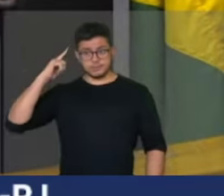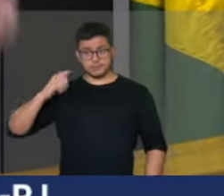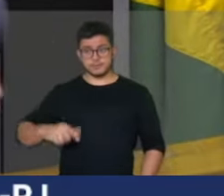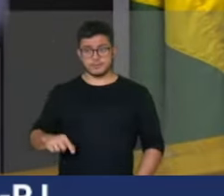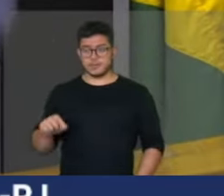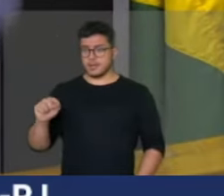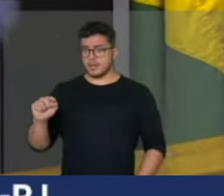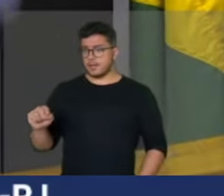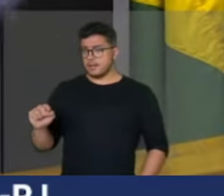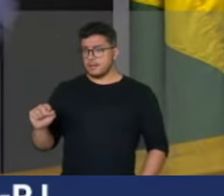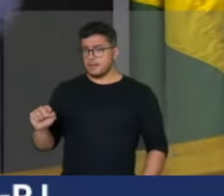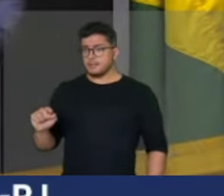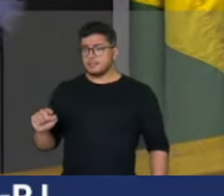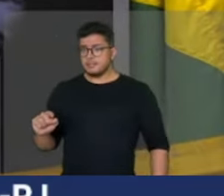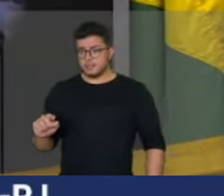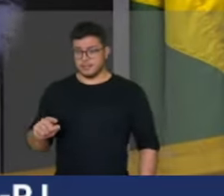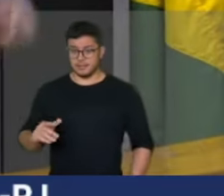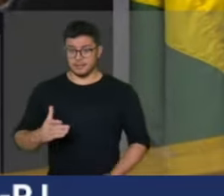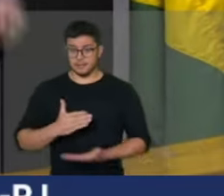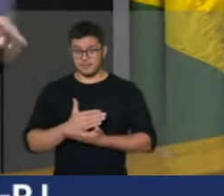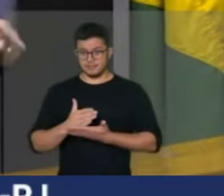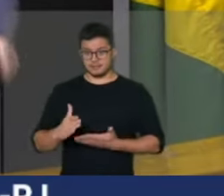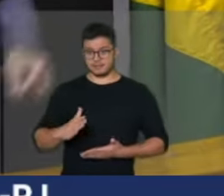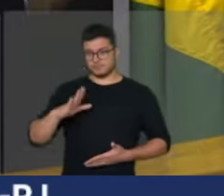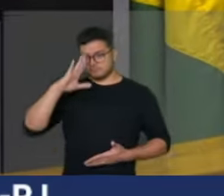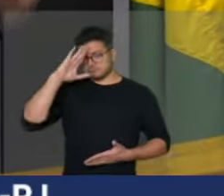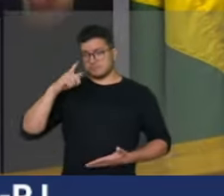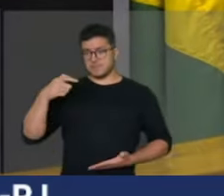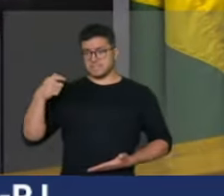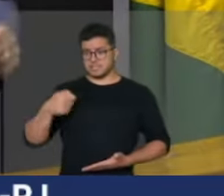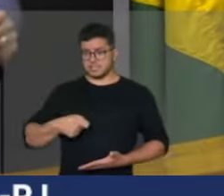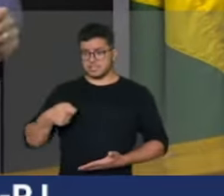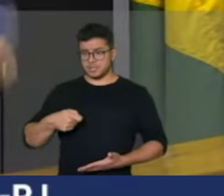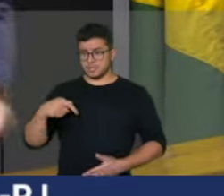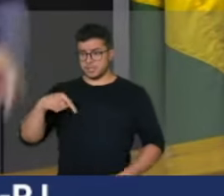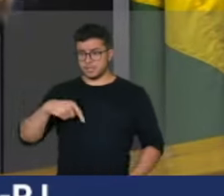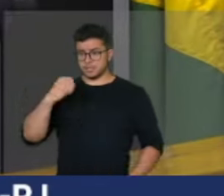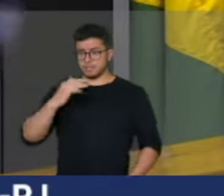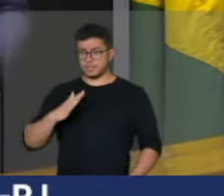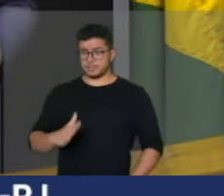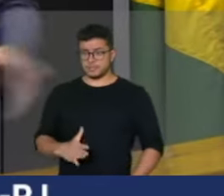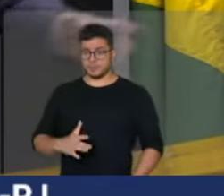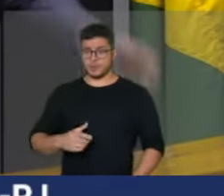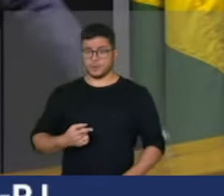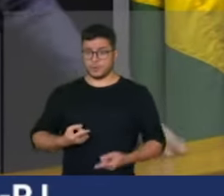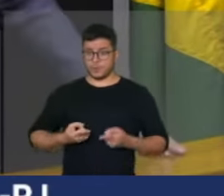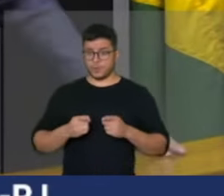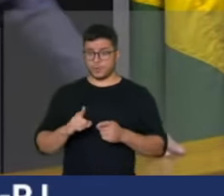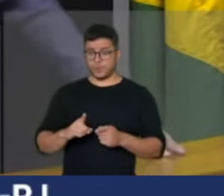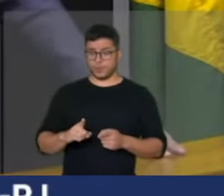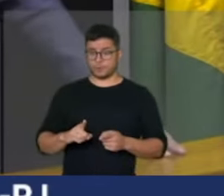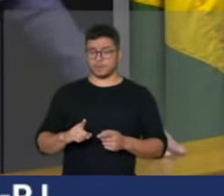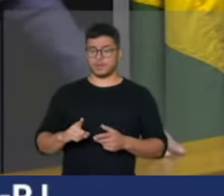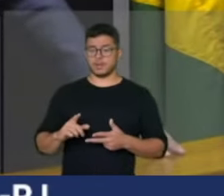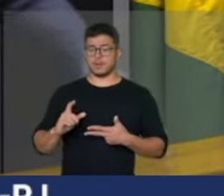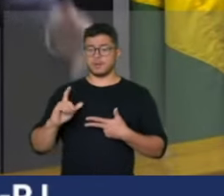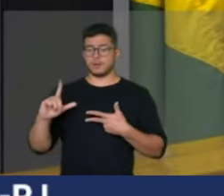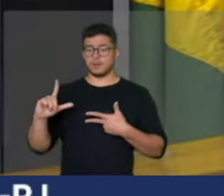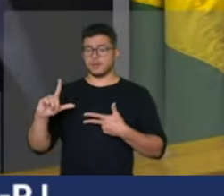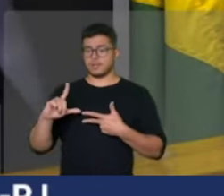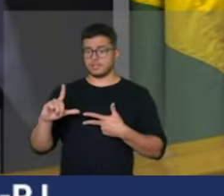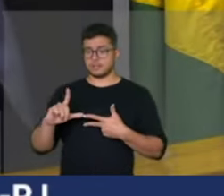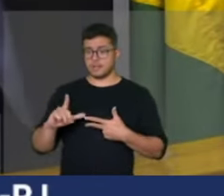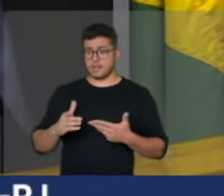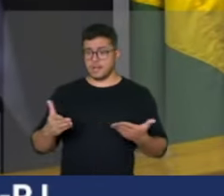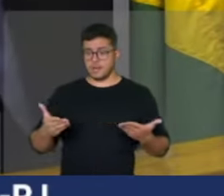que é o grande expoente dessa ditadura no Brasil, que vem cometendo todos esses crimes na República contra esse poder.